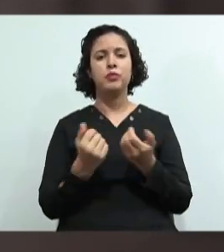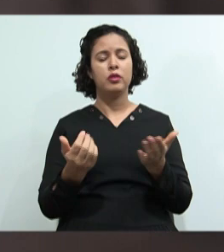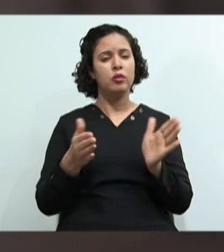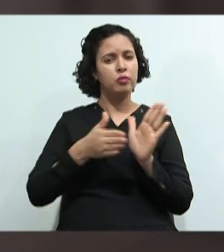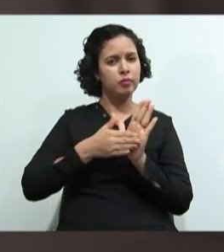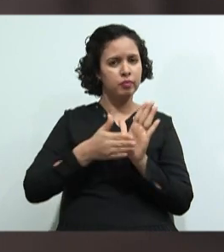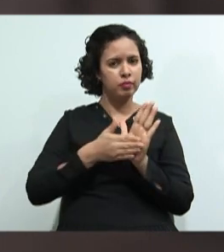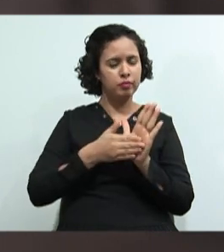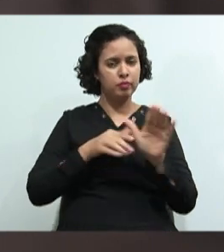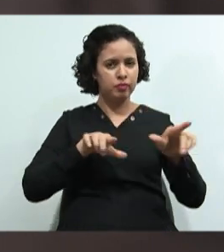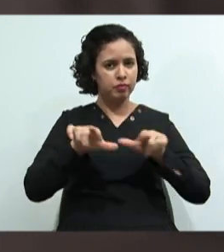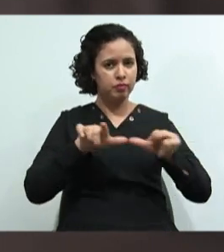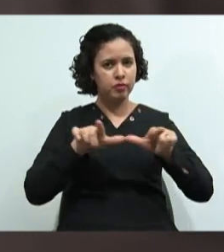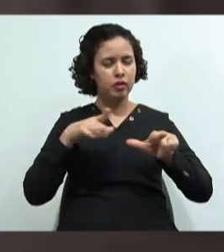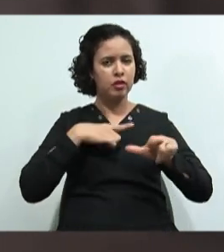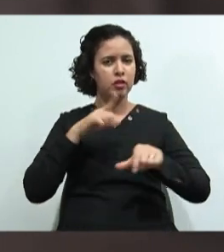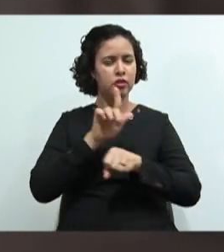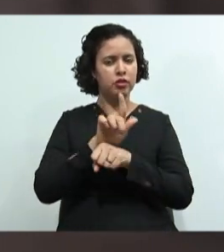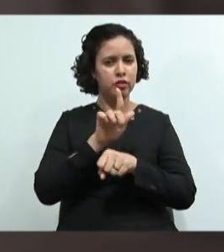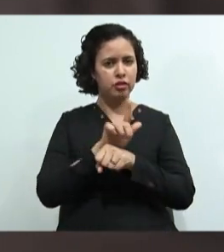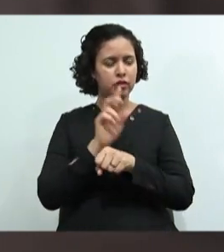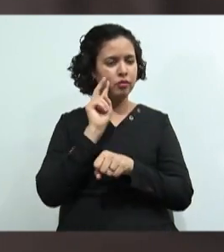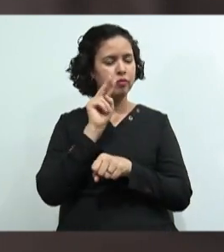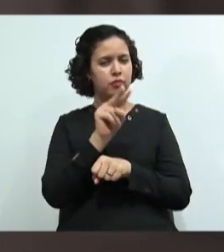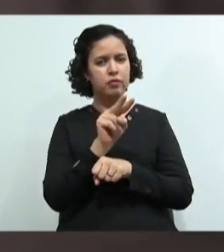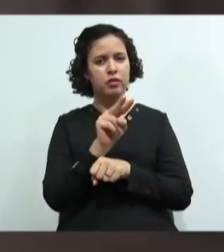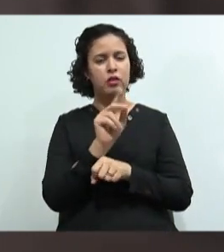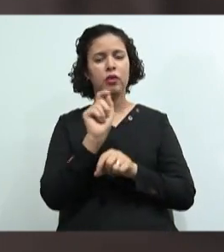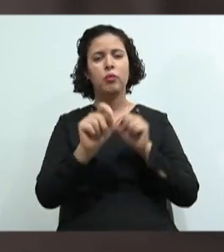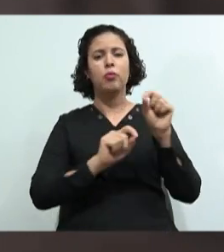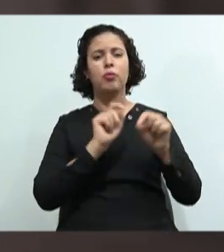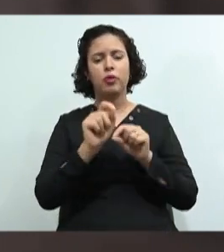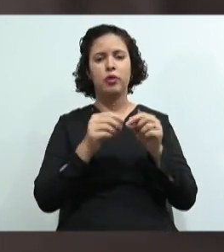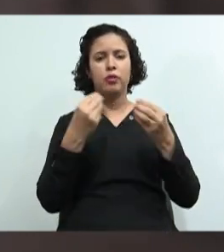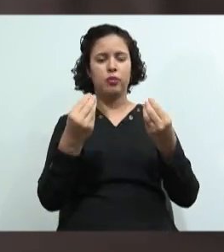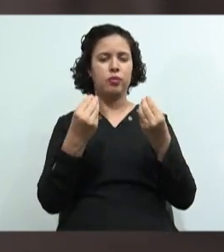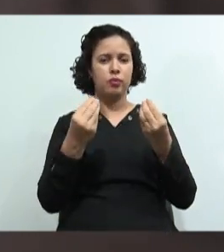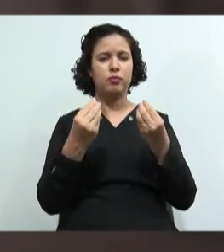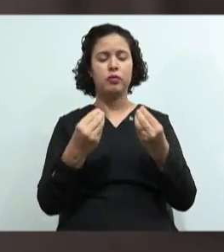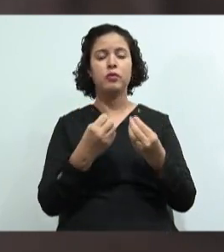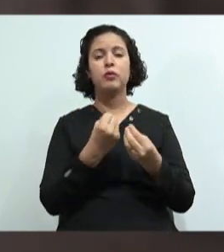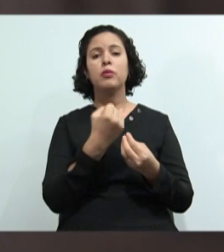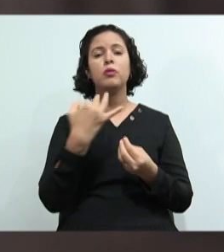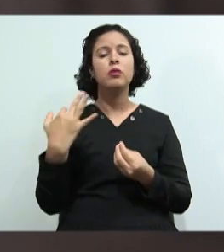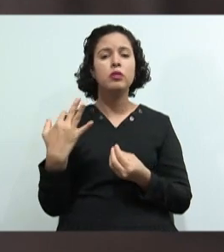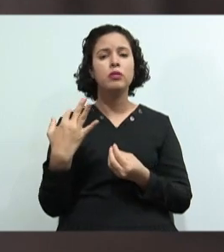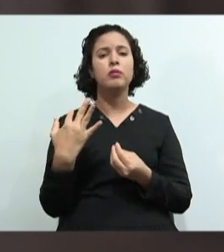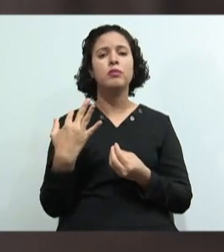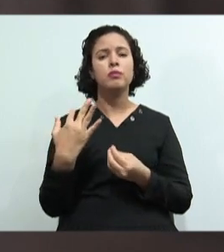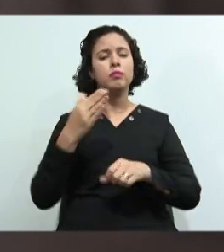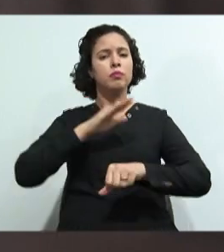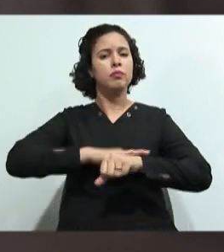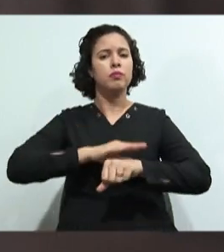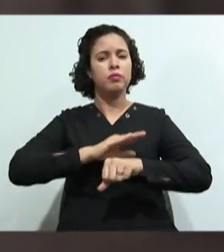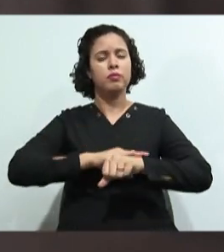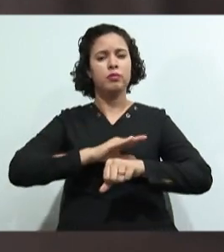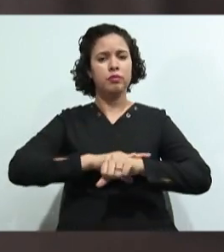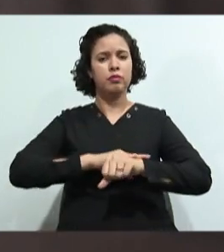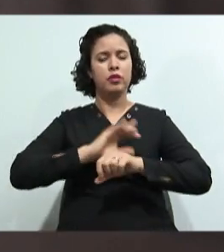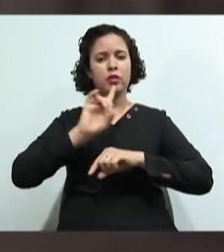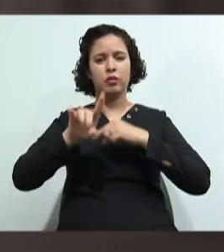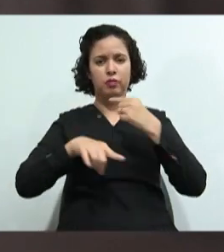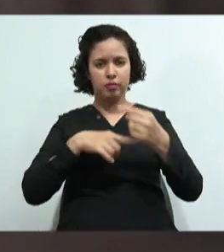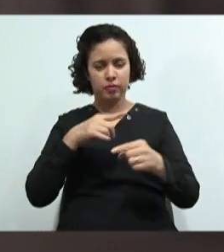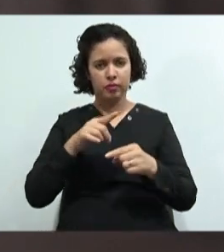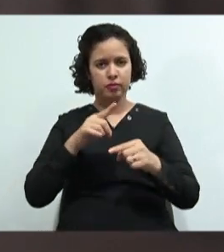ação é importante ter a gestão à vista. Quem vai fazer o que, como, quando e quanto isso vai custar. Depois desse material